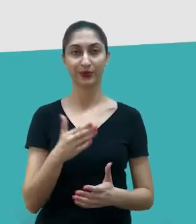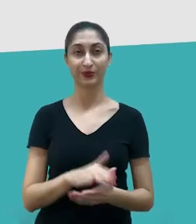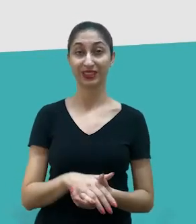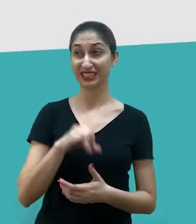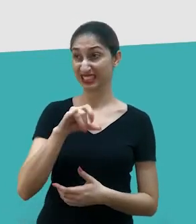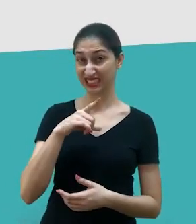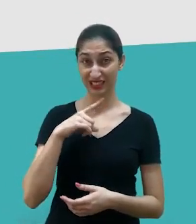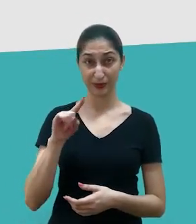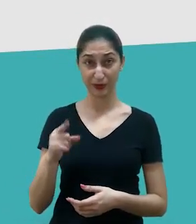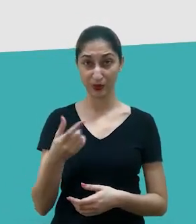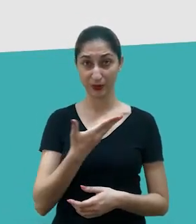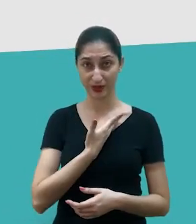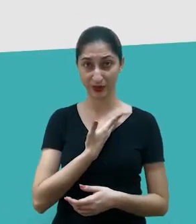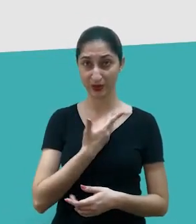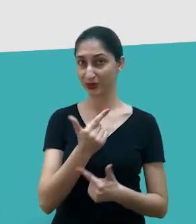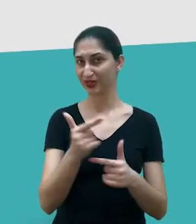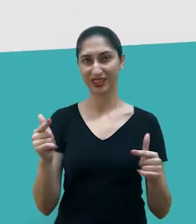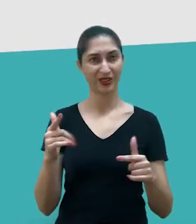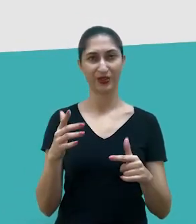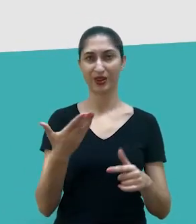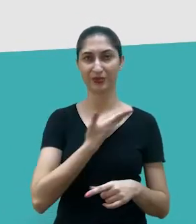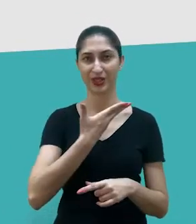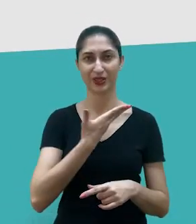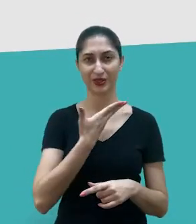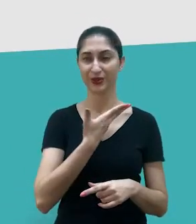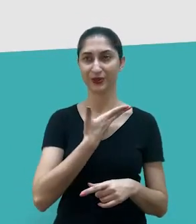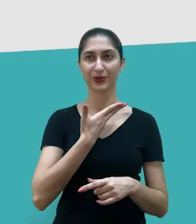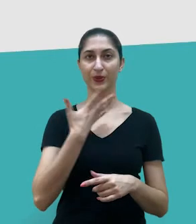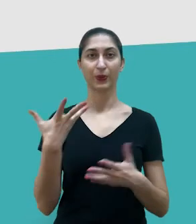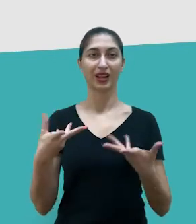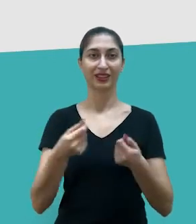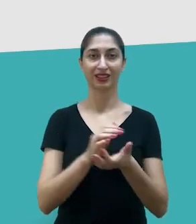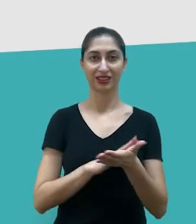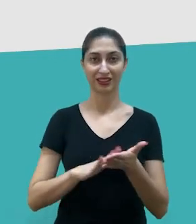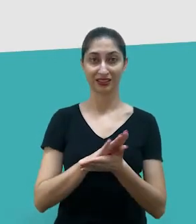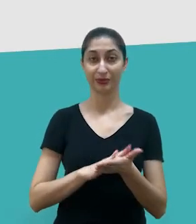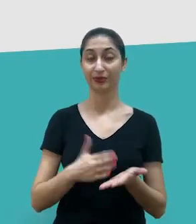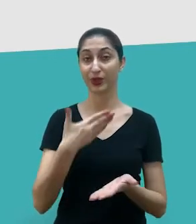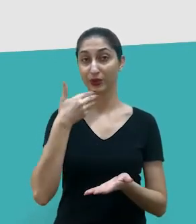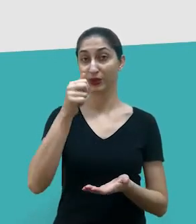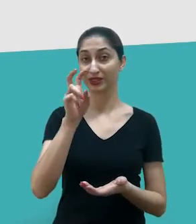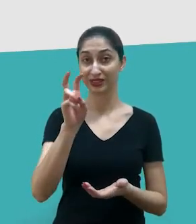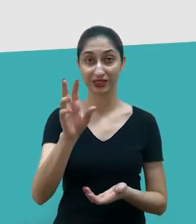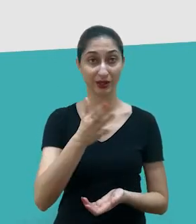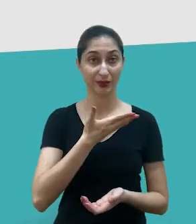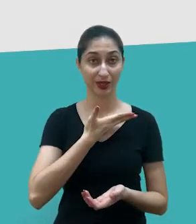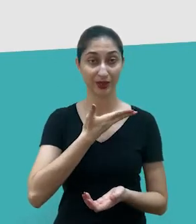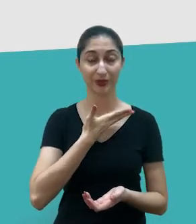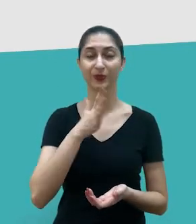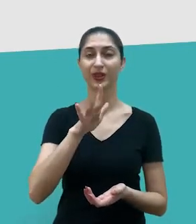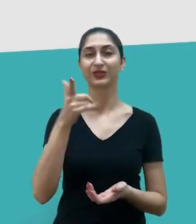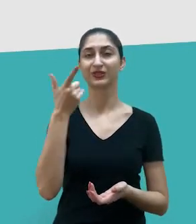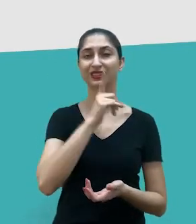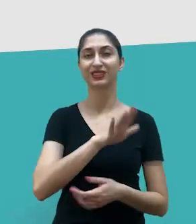1000 amigos, eu não consigo ter tempo de qualidade com nenhum. Então, muito melhor ter 5 amigos, mas aqueles que a